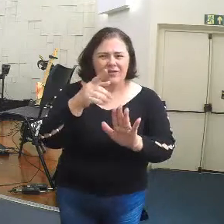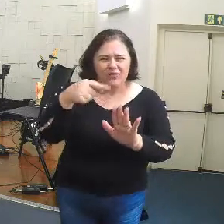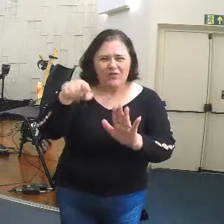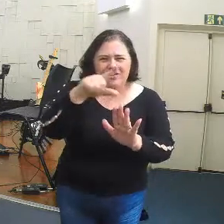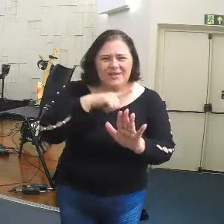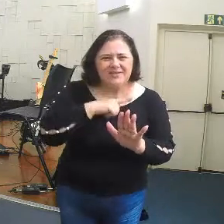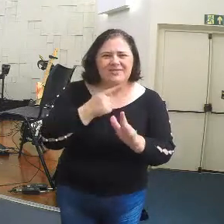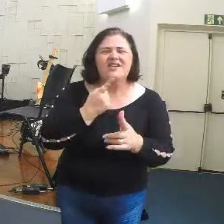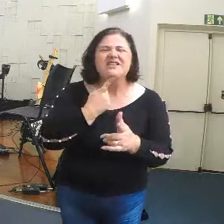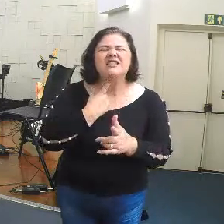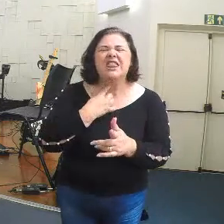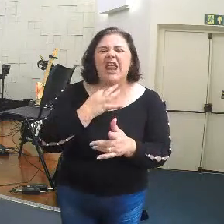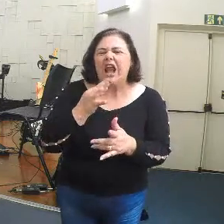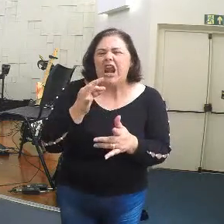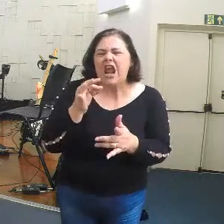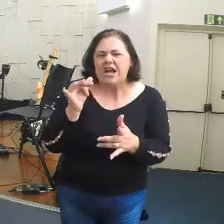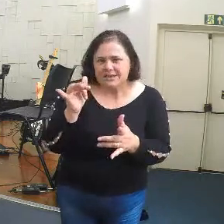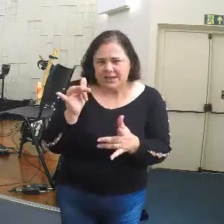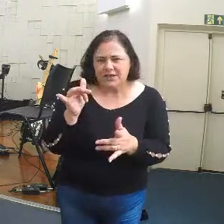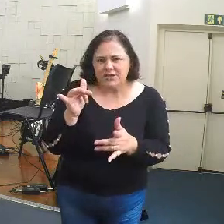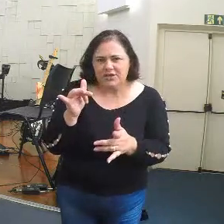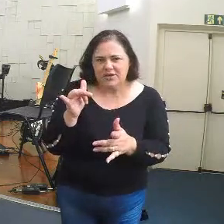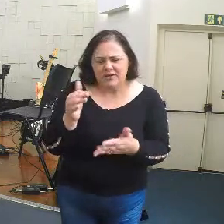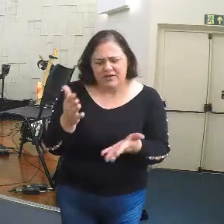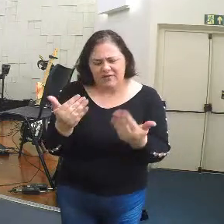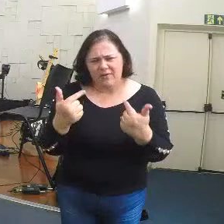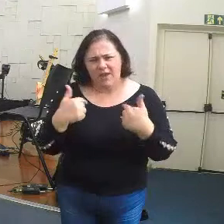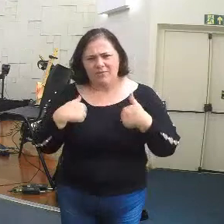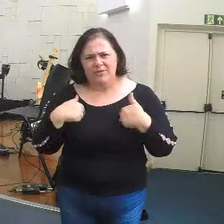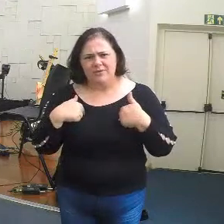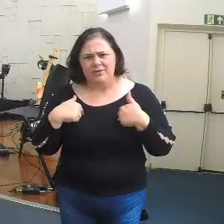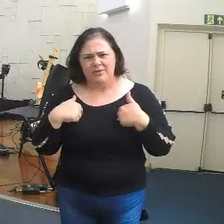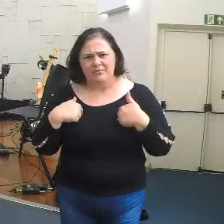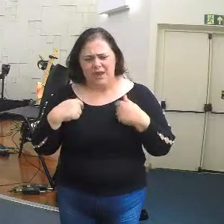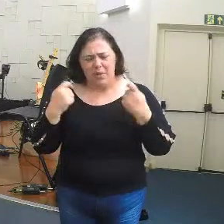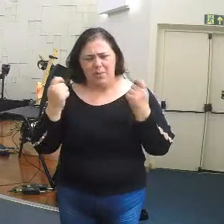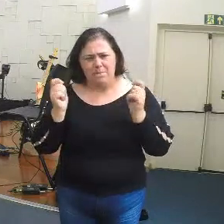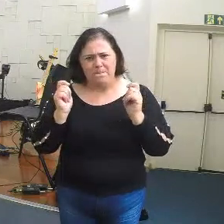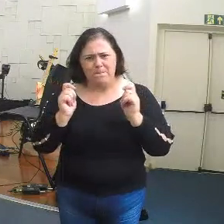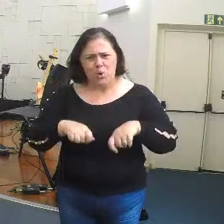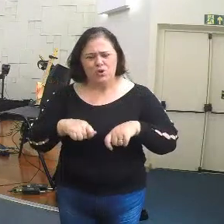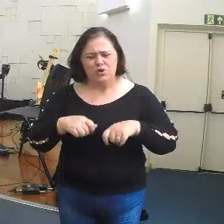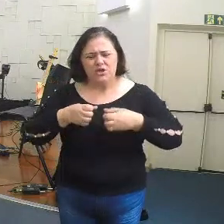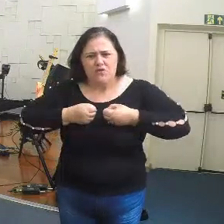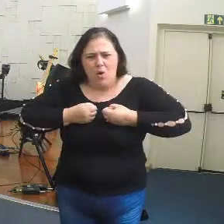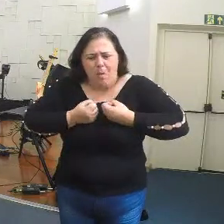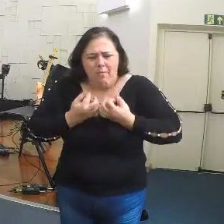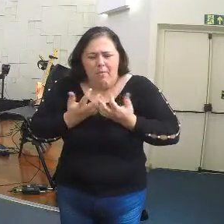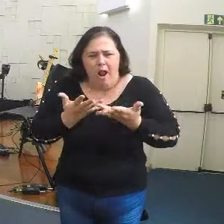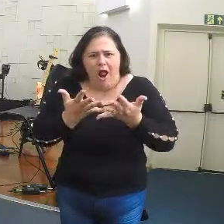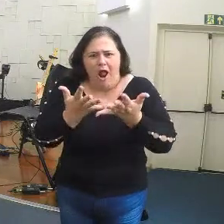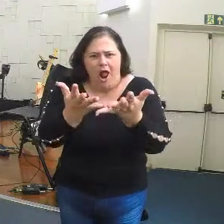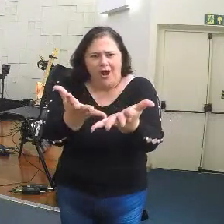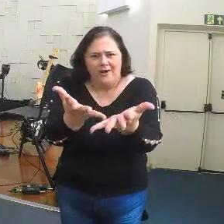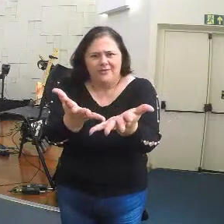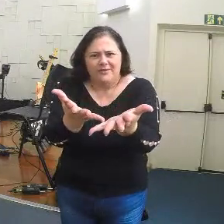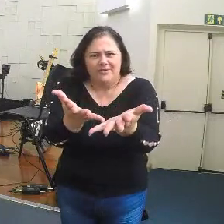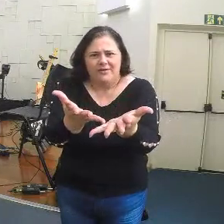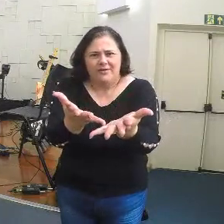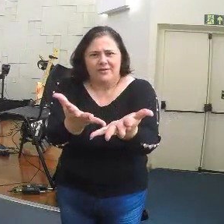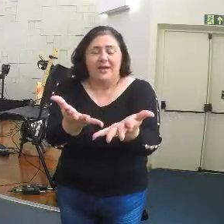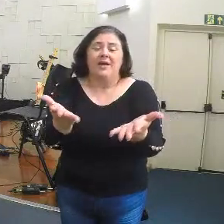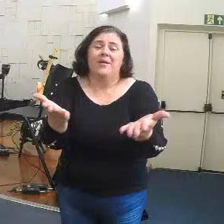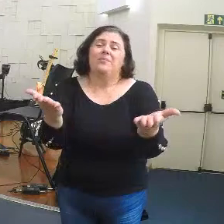seu interior fluirão rios de água viva. Então você já recebeu essa fonte pelo Espírito Santo. Agora você precisa abrir a